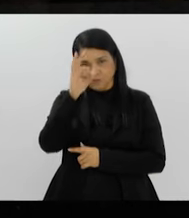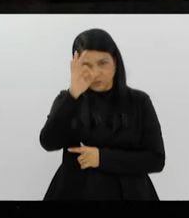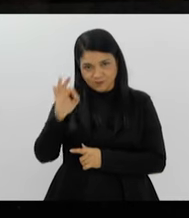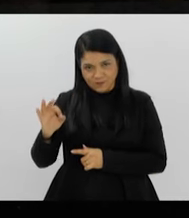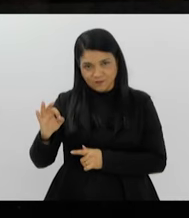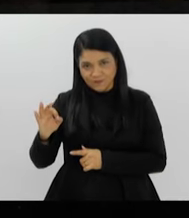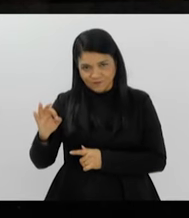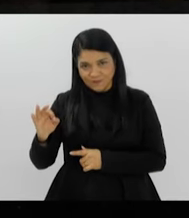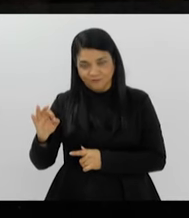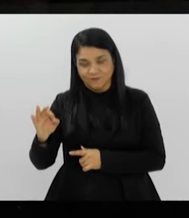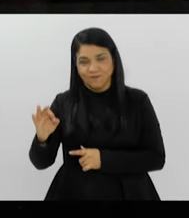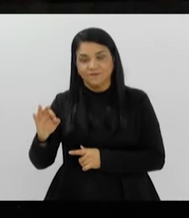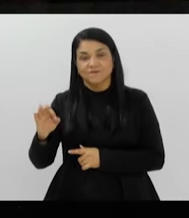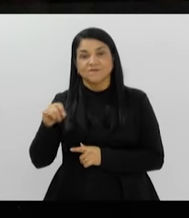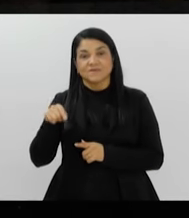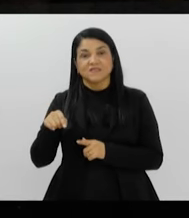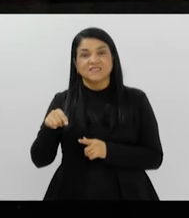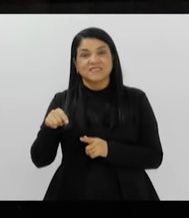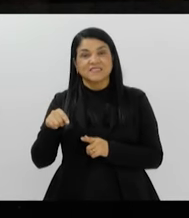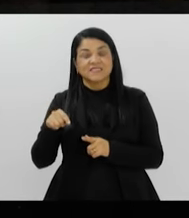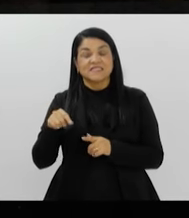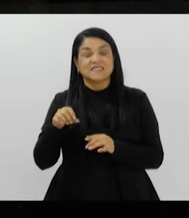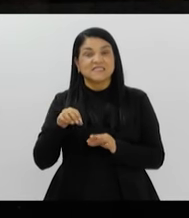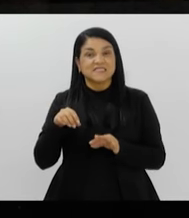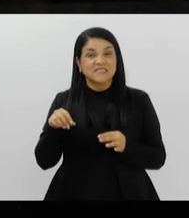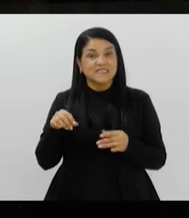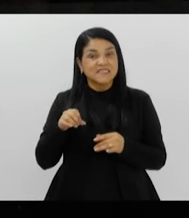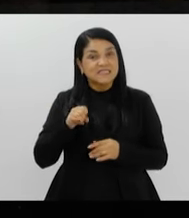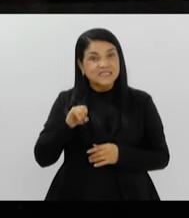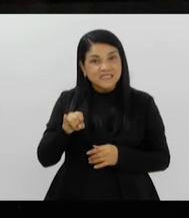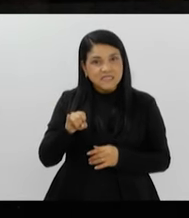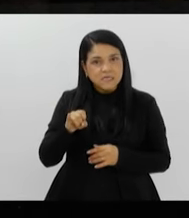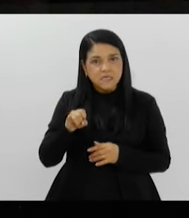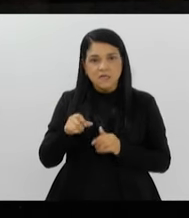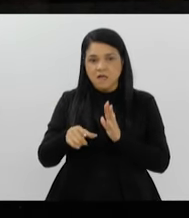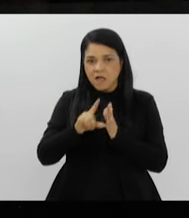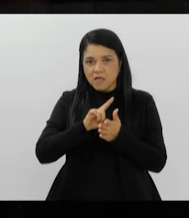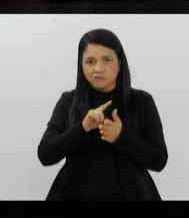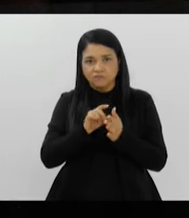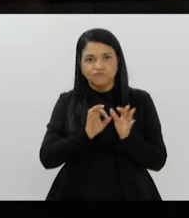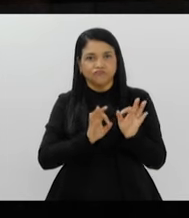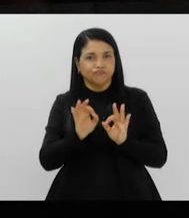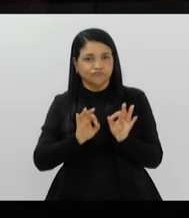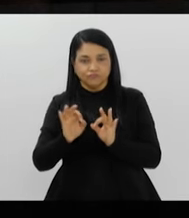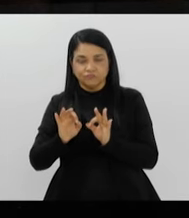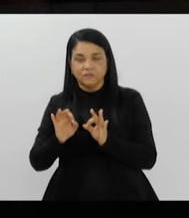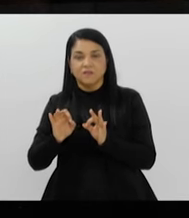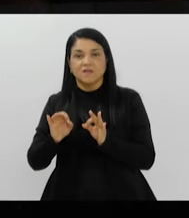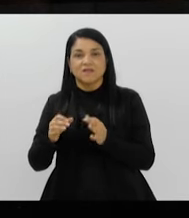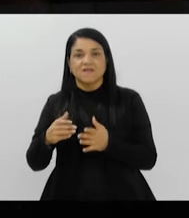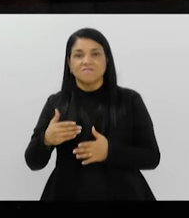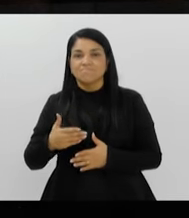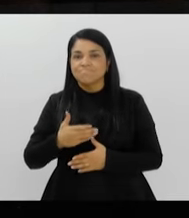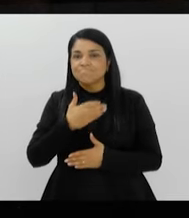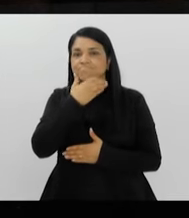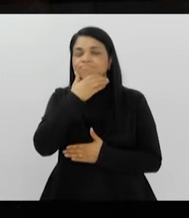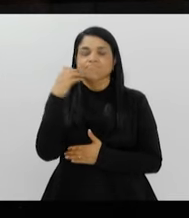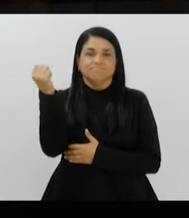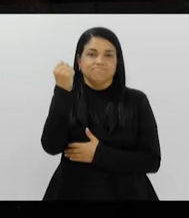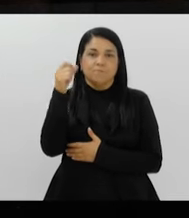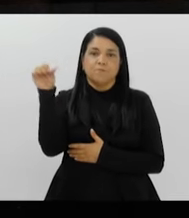Porque senão a guilhotina era ampla, total e